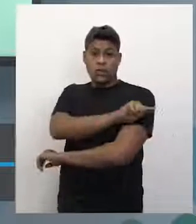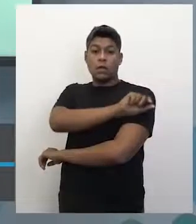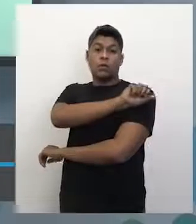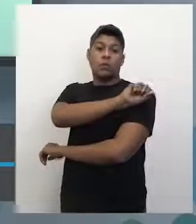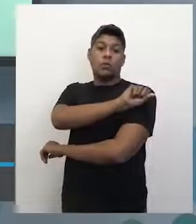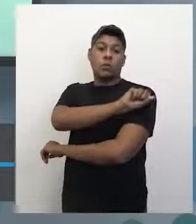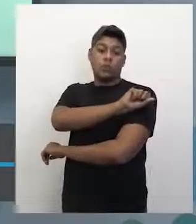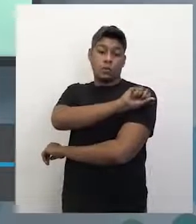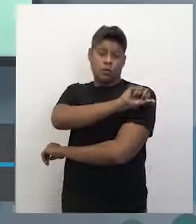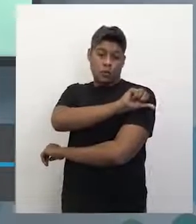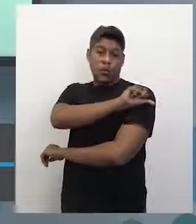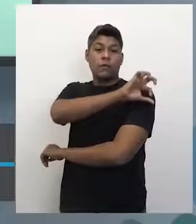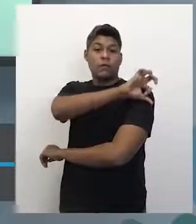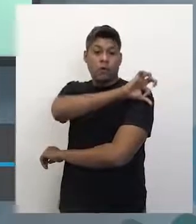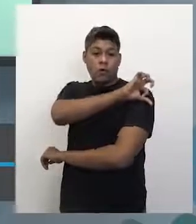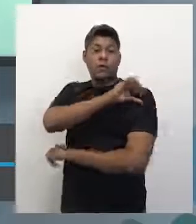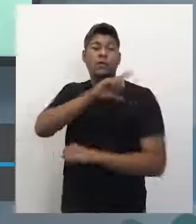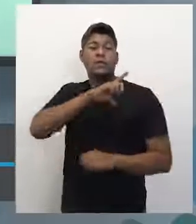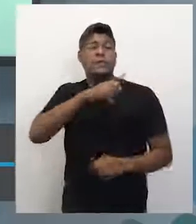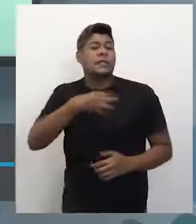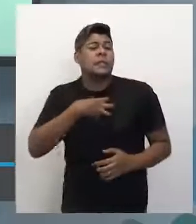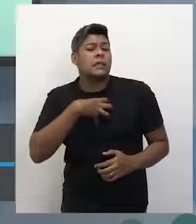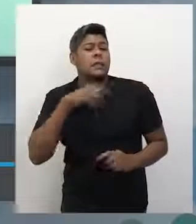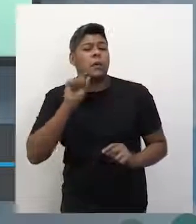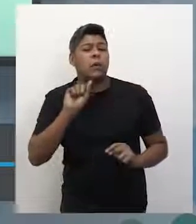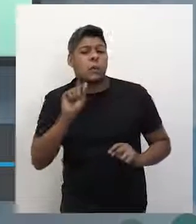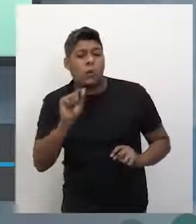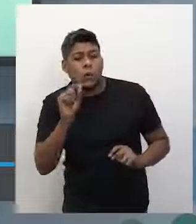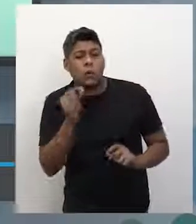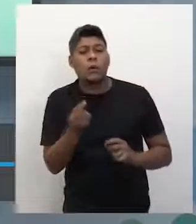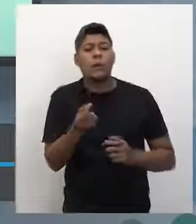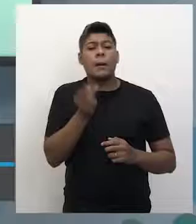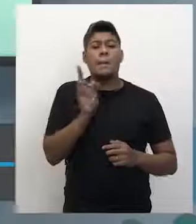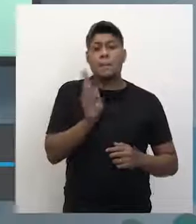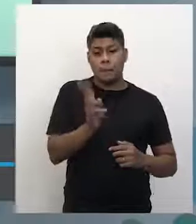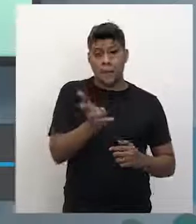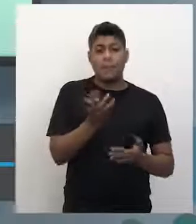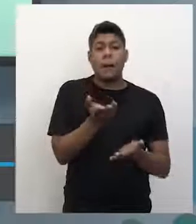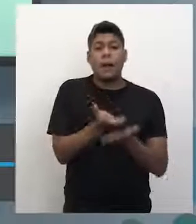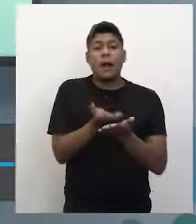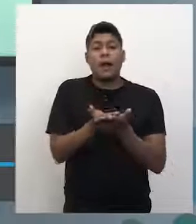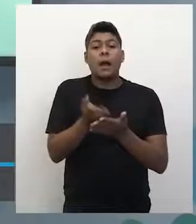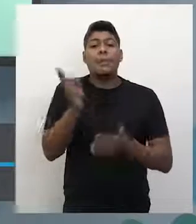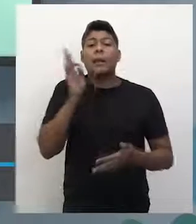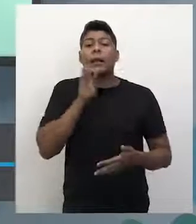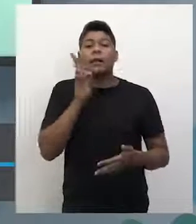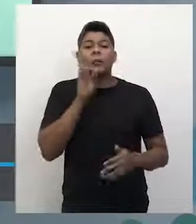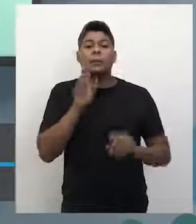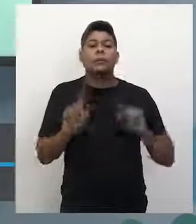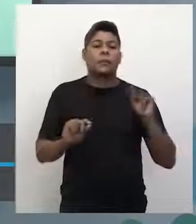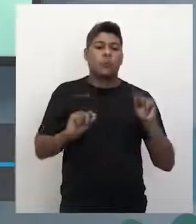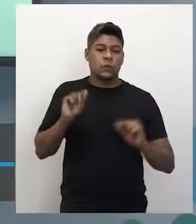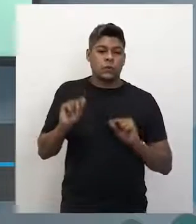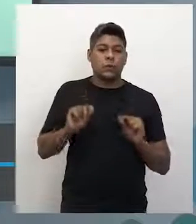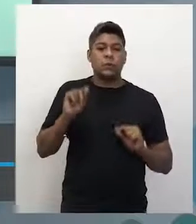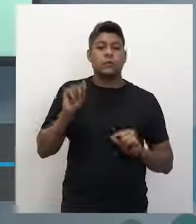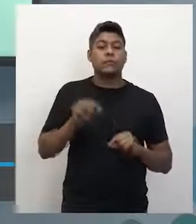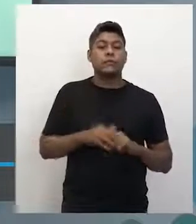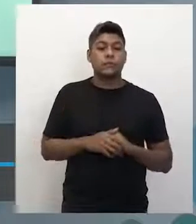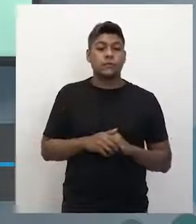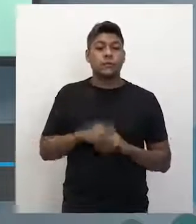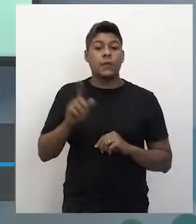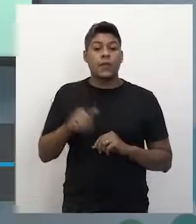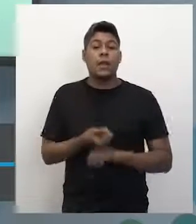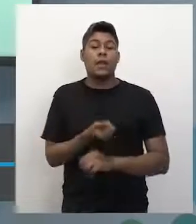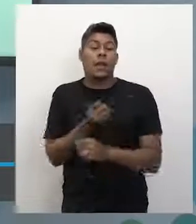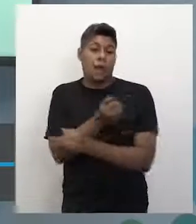nono. Então, o professor tem aquela sensação que ele está passando pela mesma aula. Mas só lembrando, turma, que são